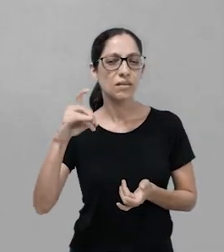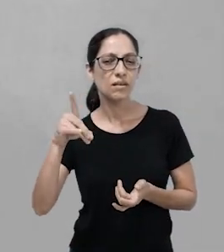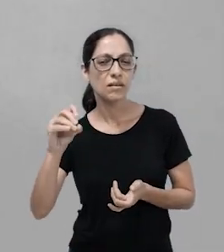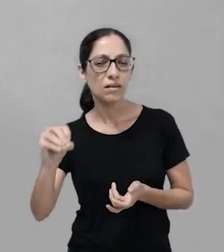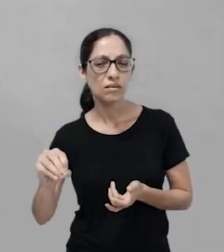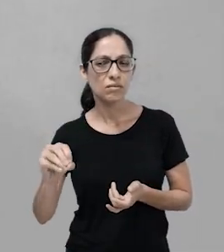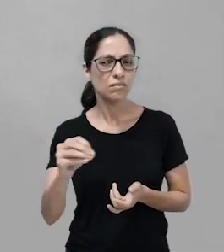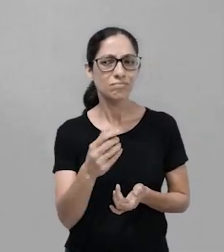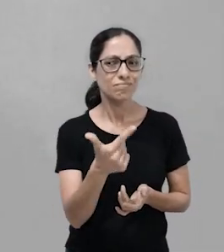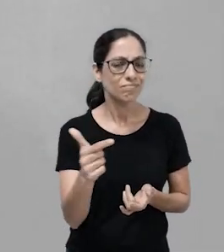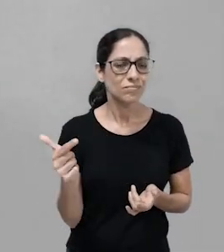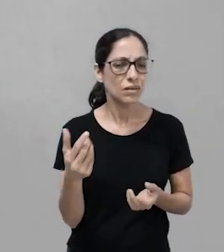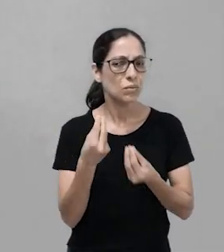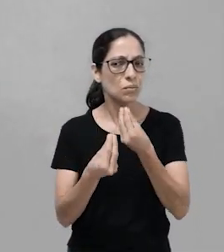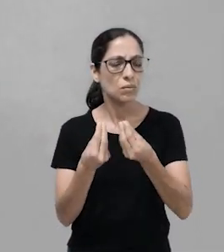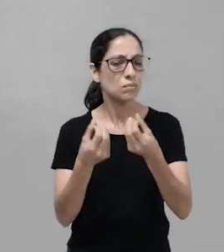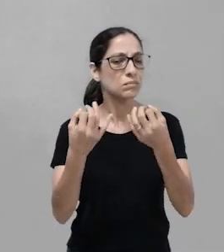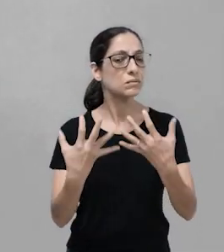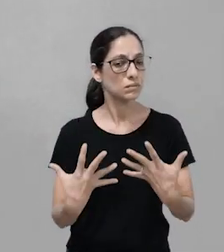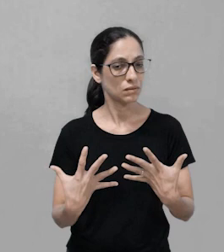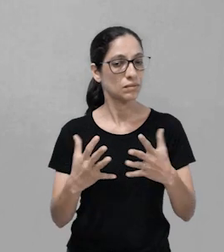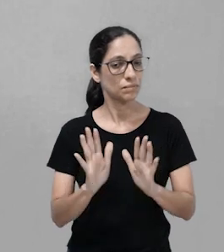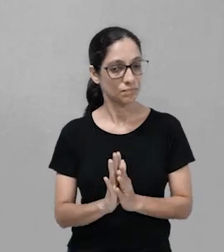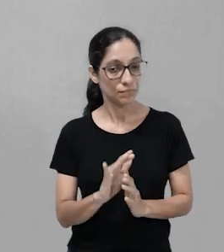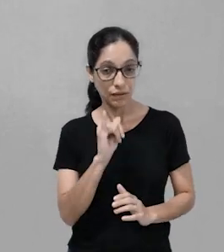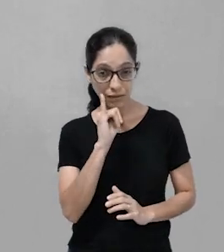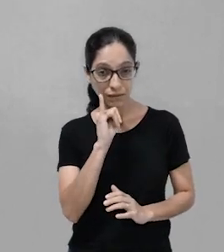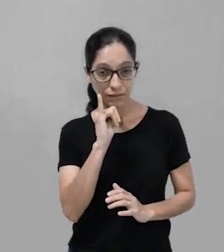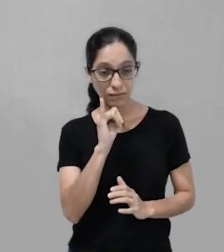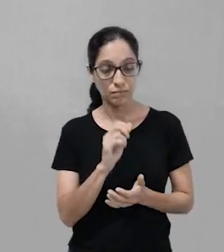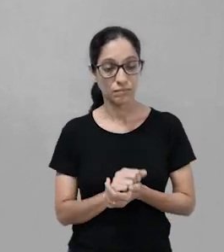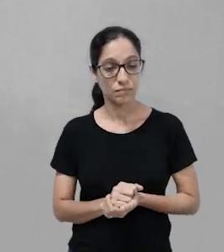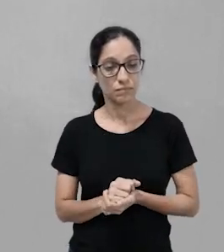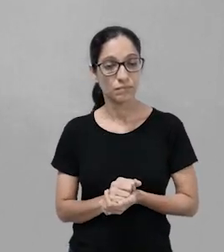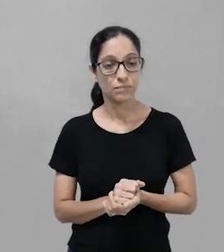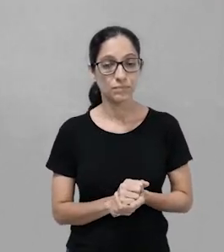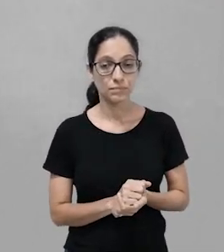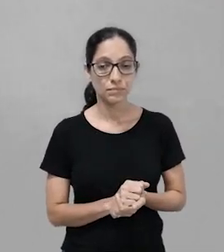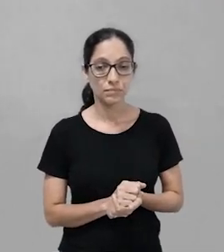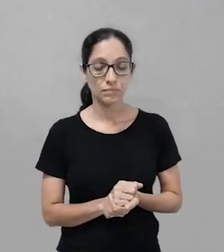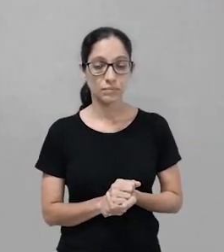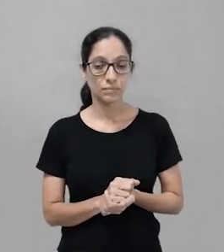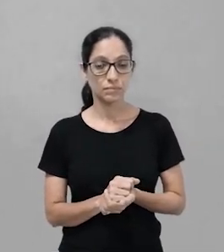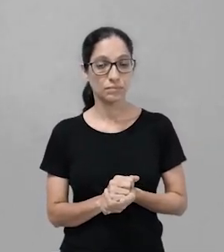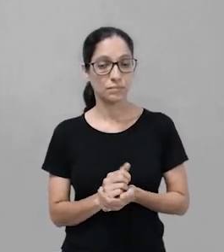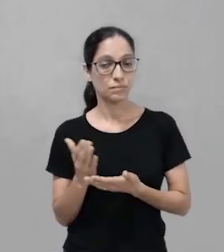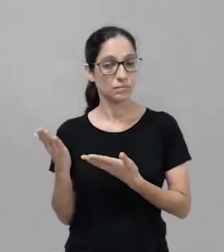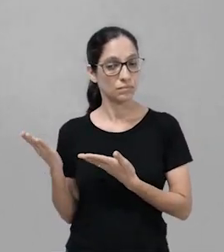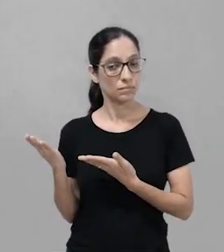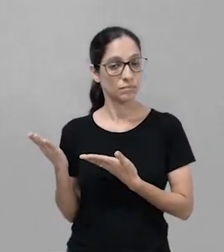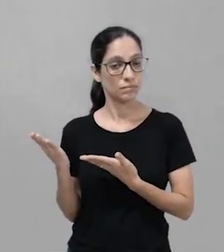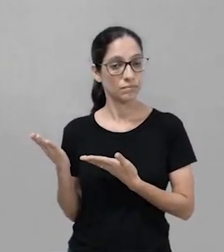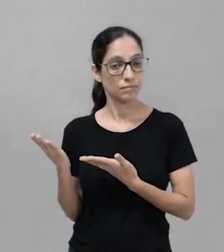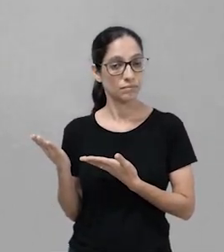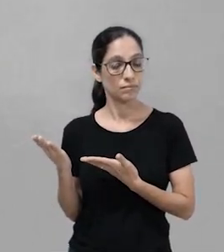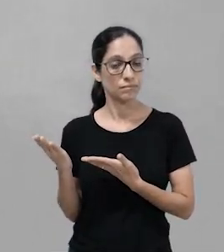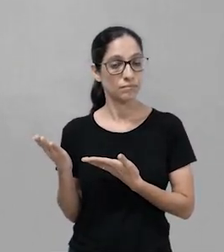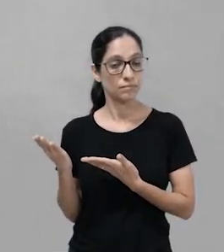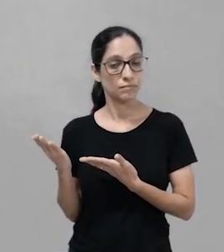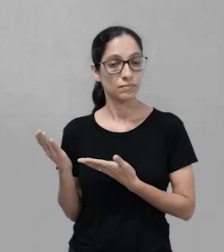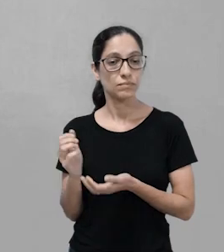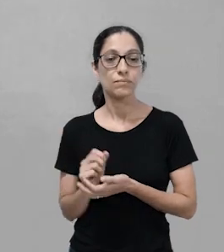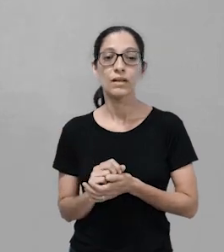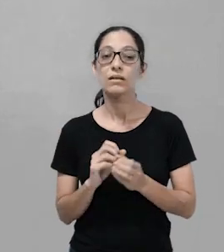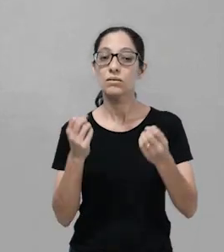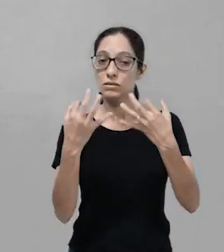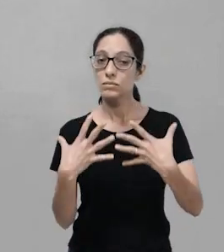específico. Tá? Então, nós temos aqui... An indefinite pronoun is a word that refers to a non-specific